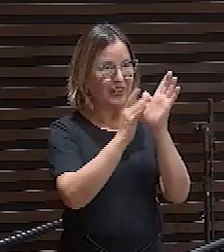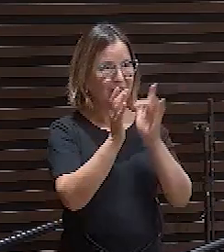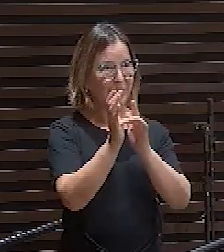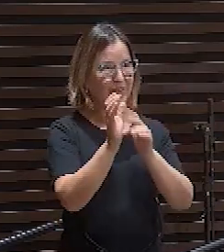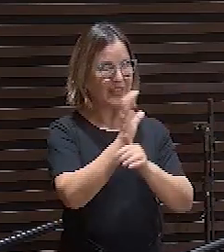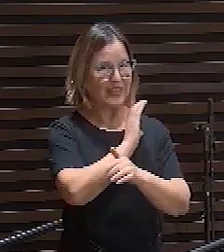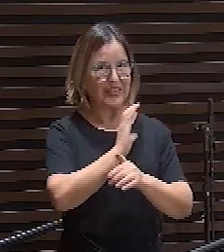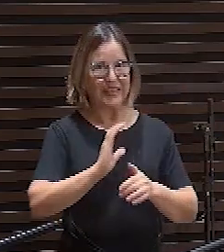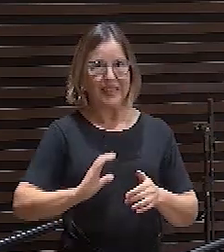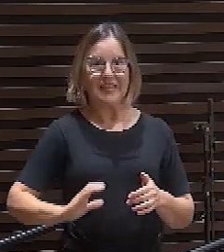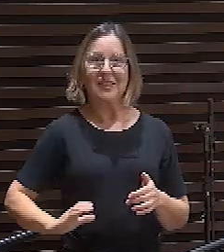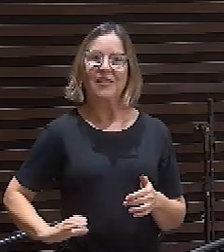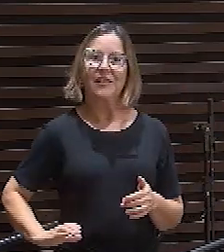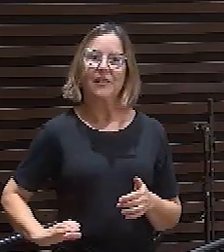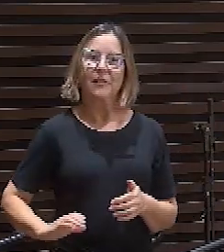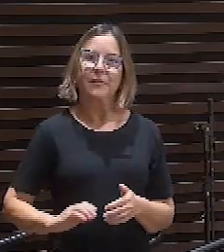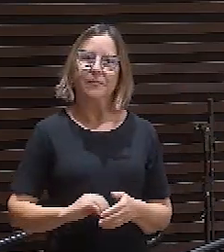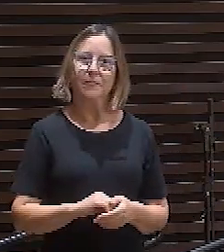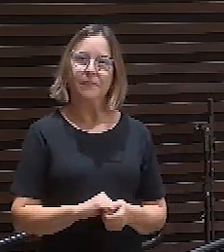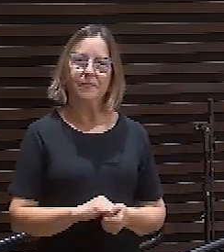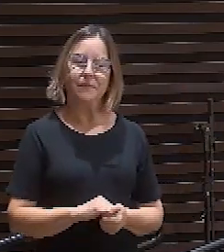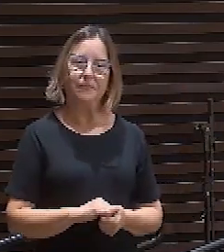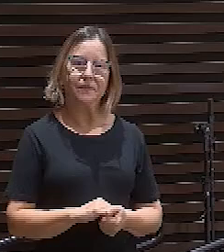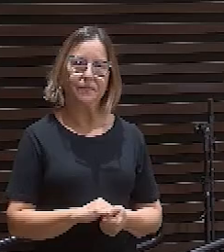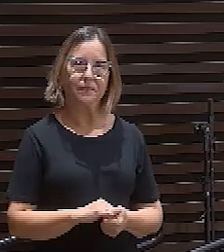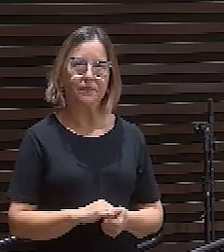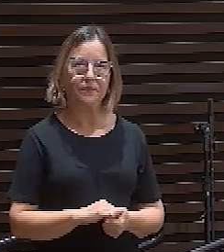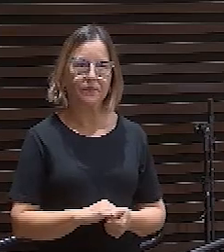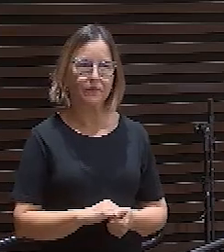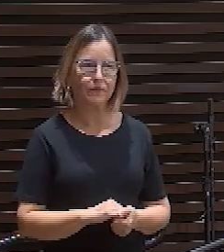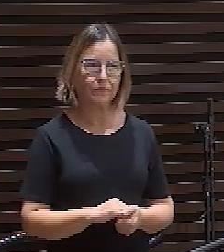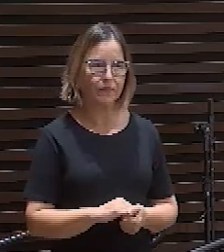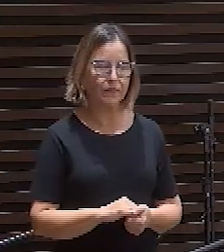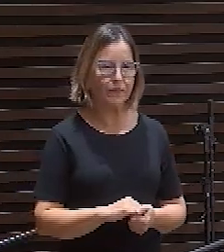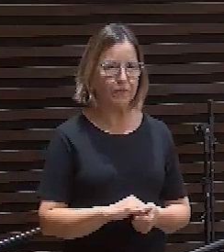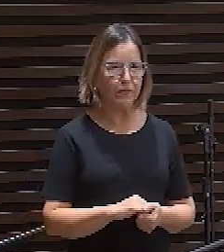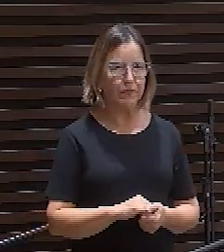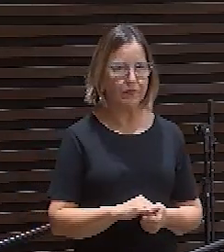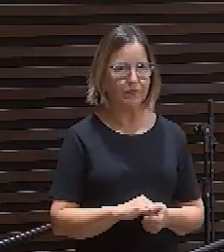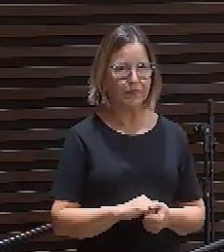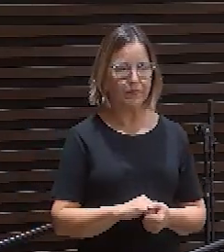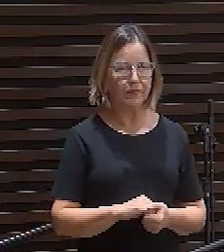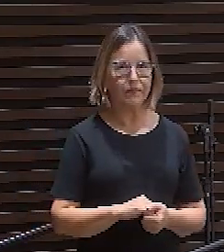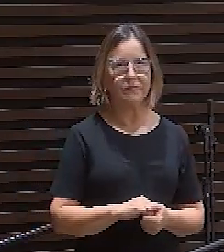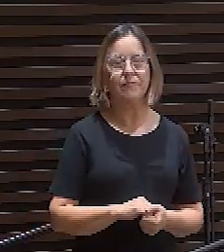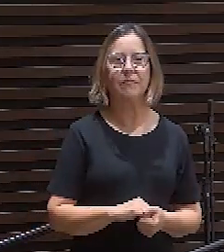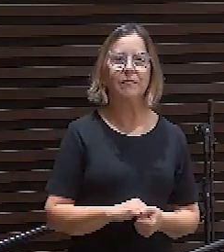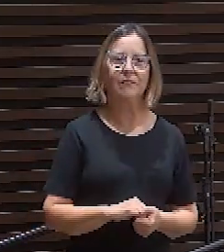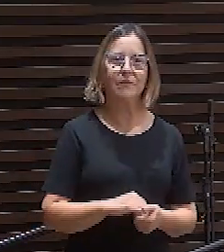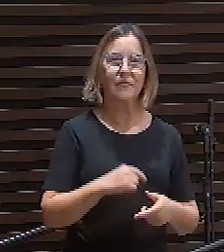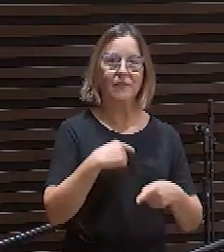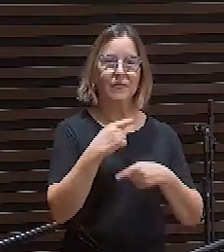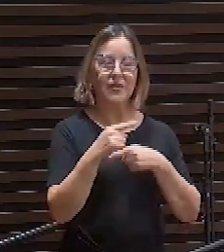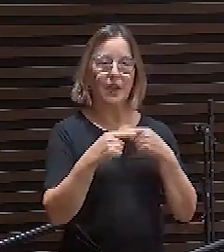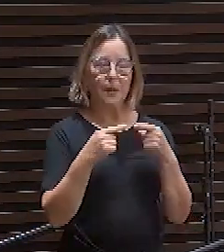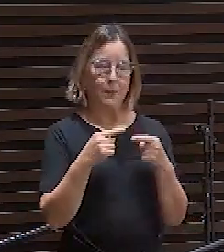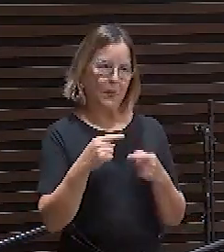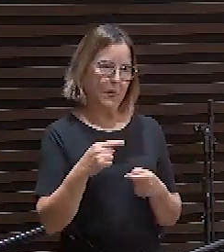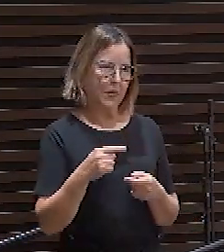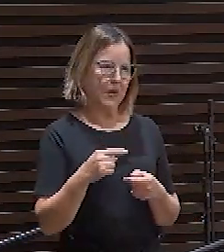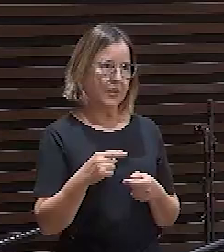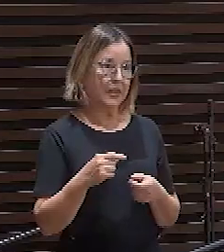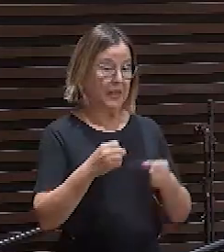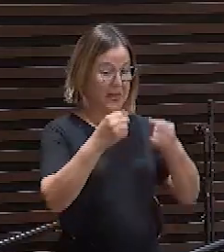Logo mais à frente nós vamos ver a aplicação desse texto aqui.